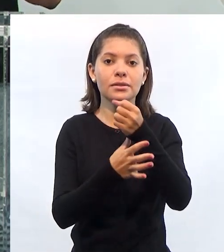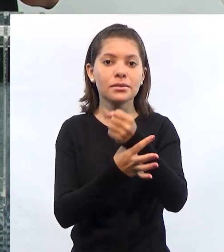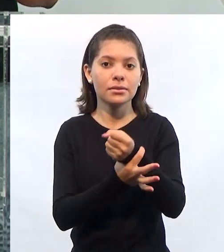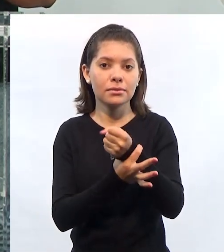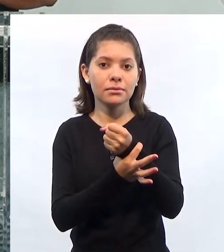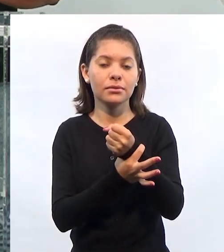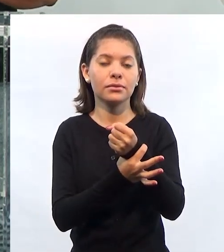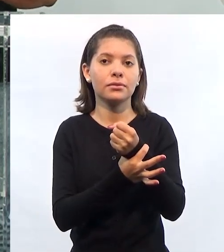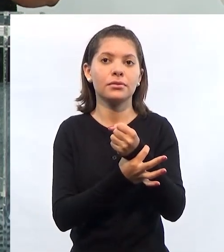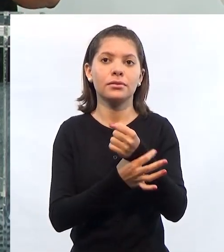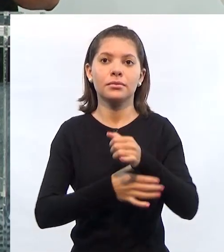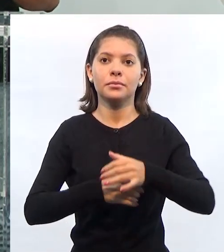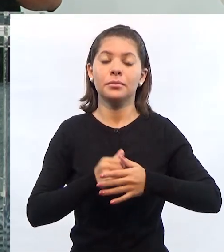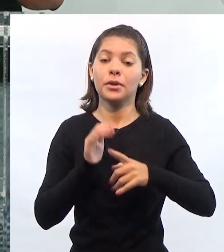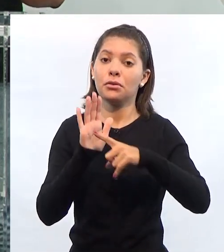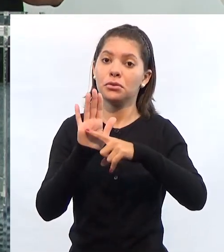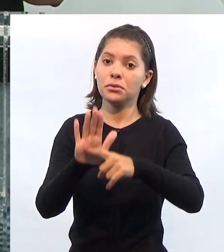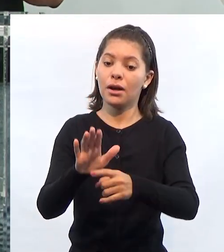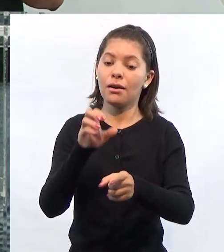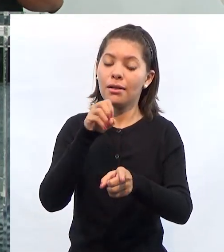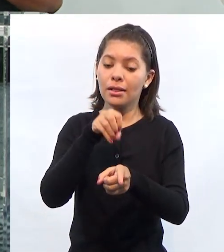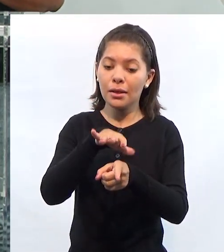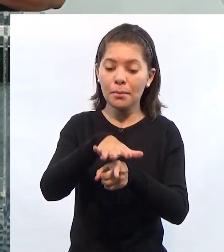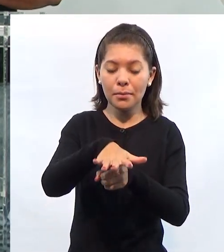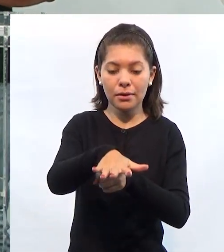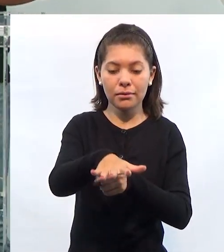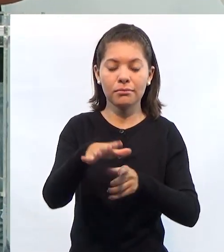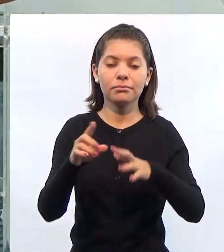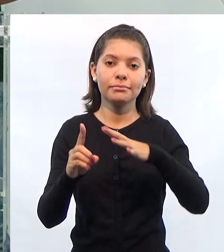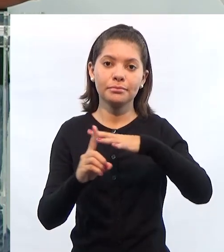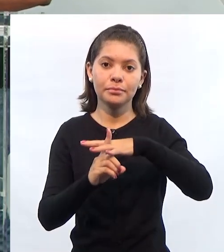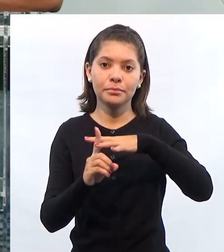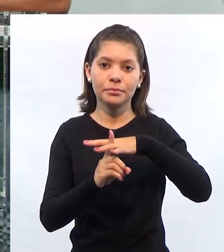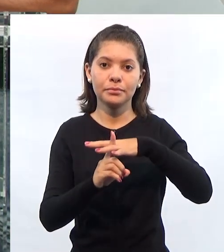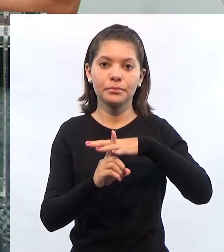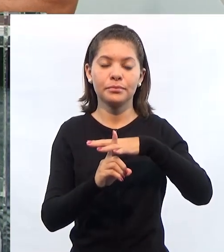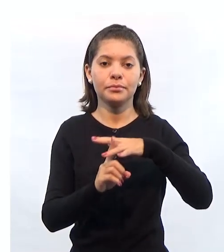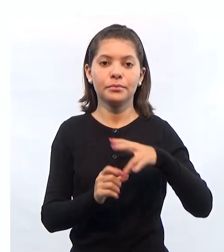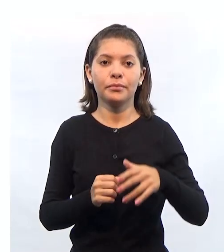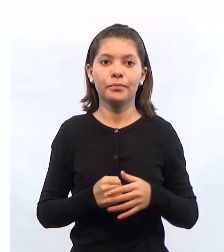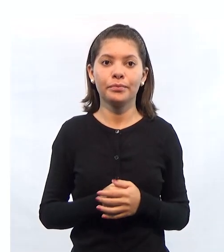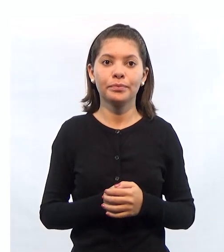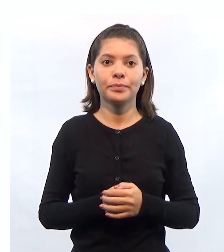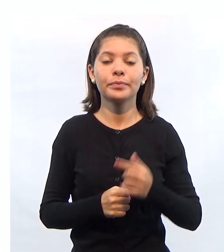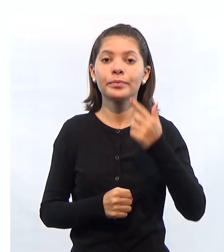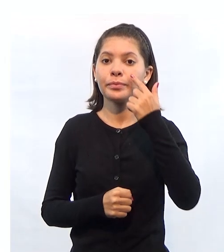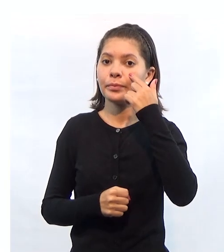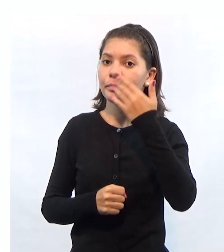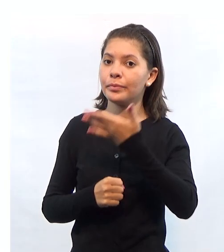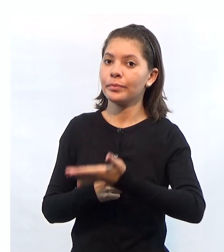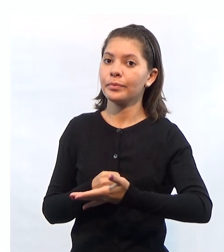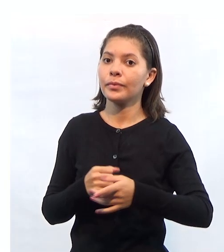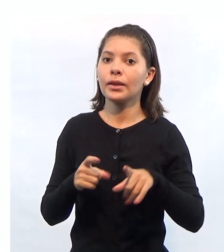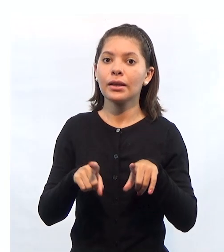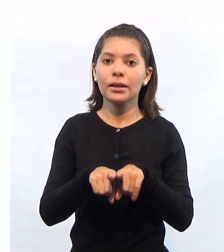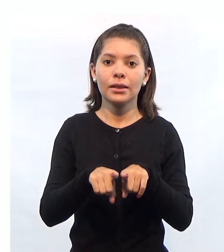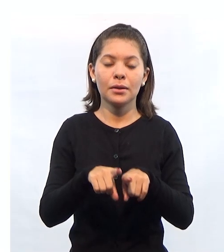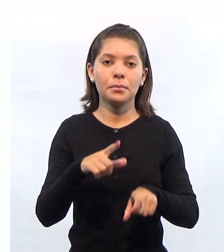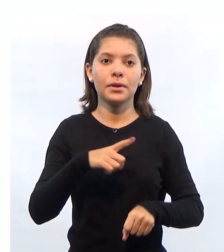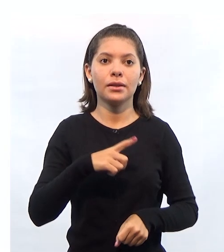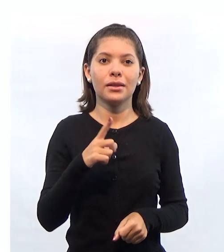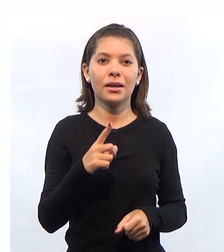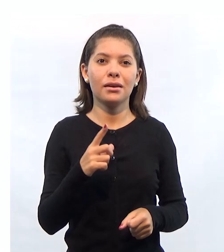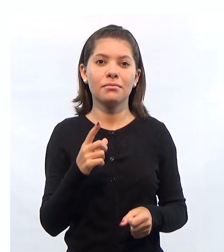segurança para suprir a demanda nesses intervalos de tempo. Nós também temos